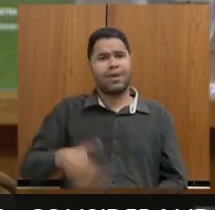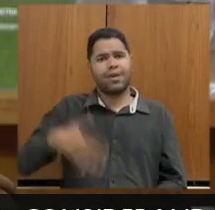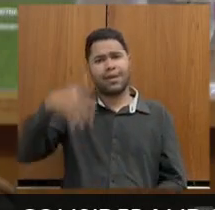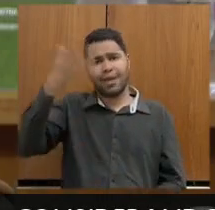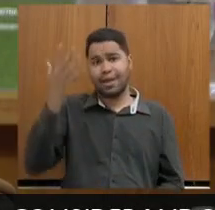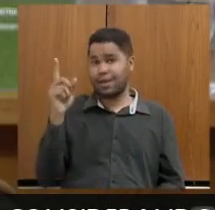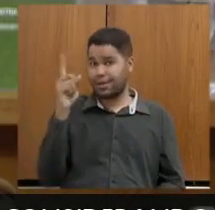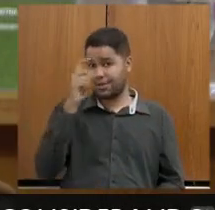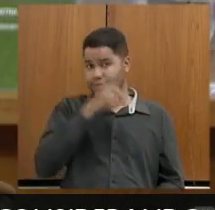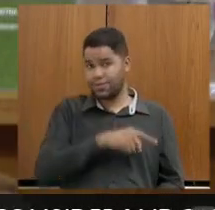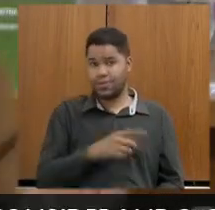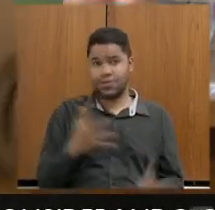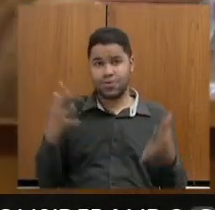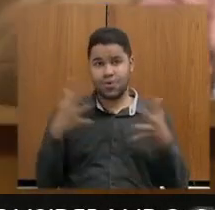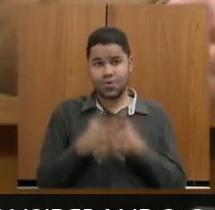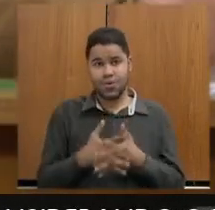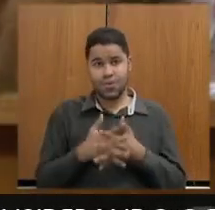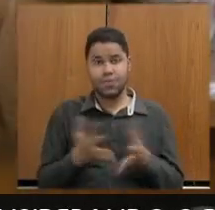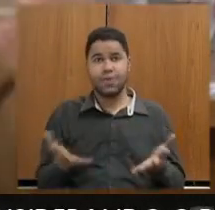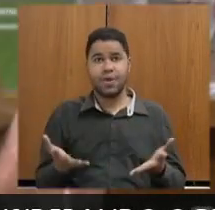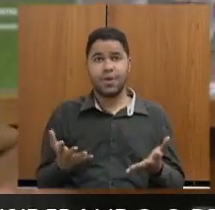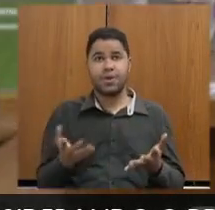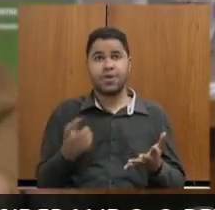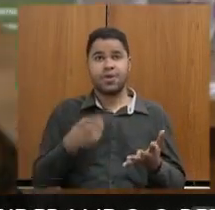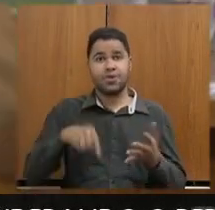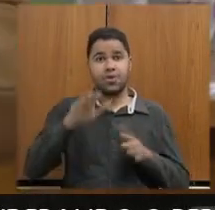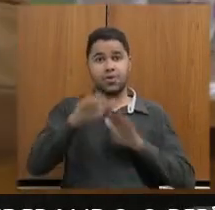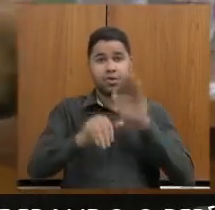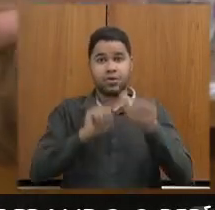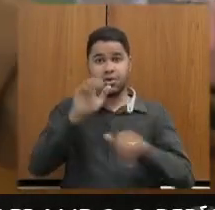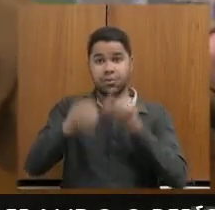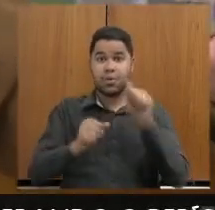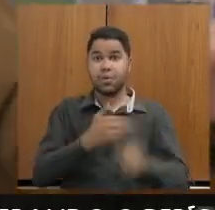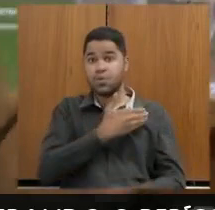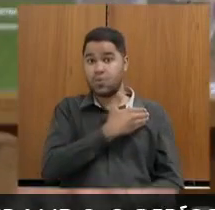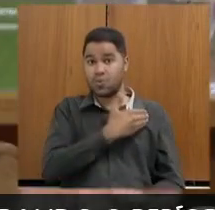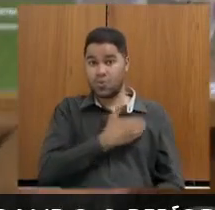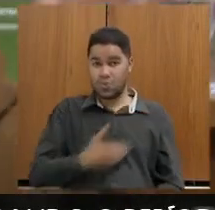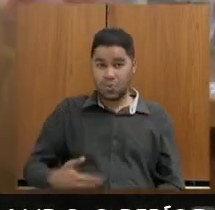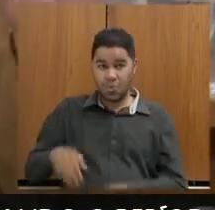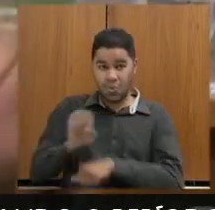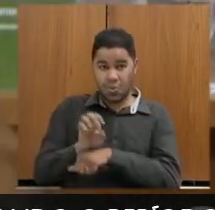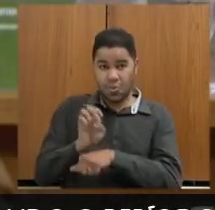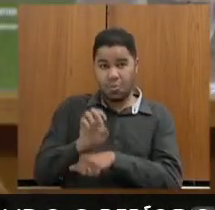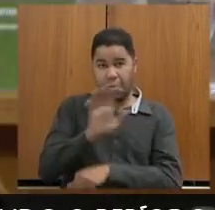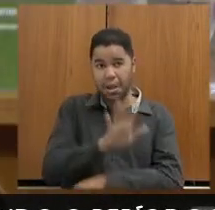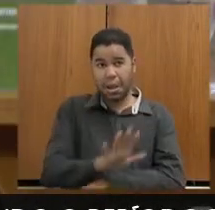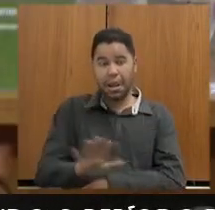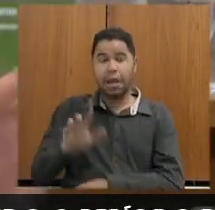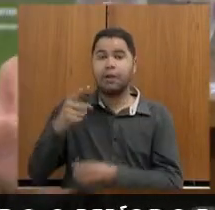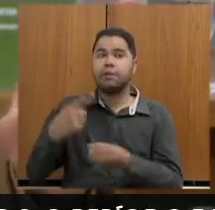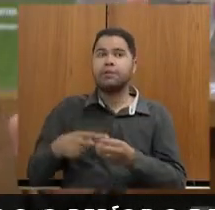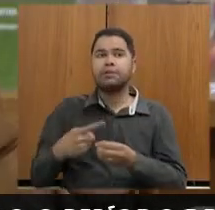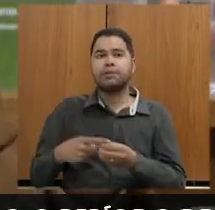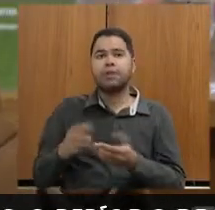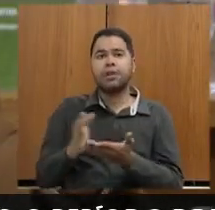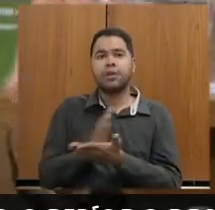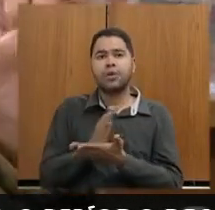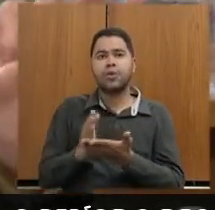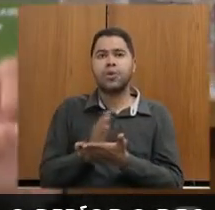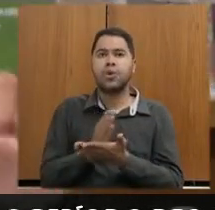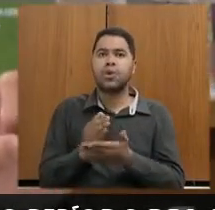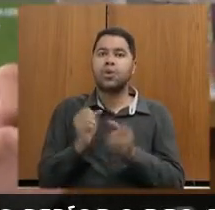caro é muito difícil muito complexo a nossa então nós estamos chamando então do Estado inteiro eu tinha cidade por exemplo eu